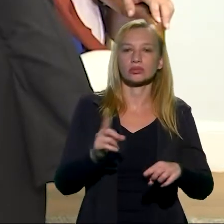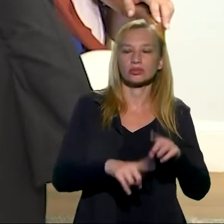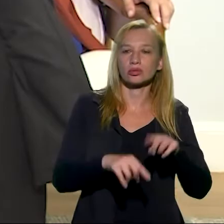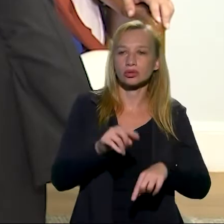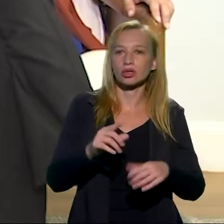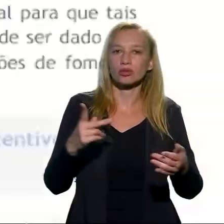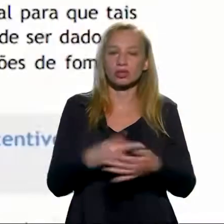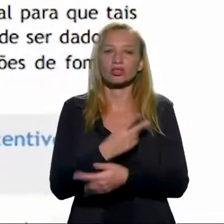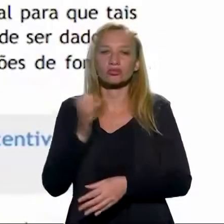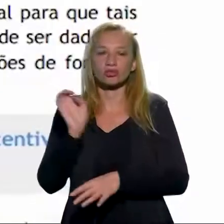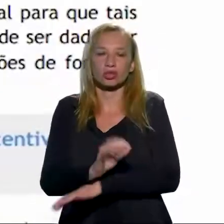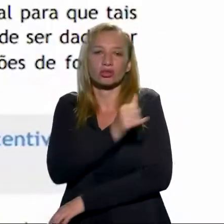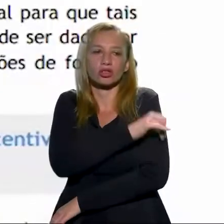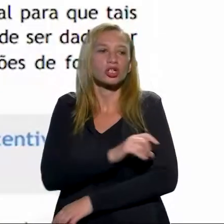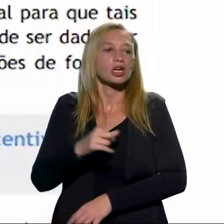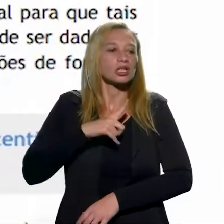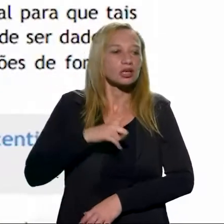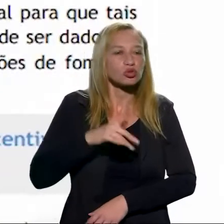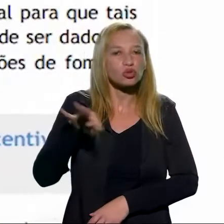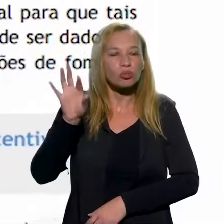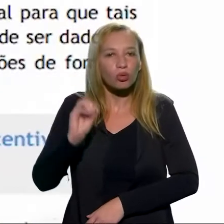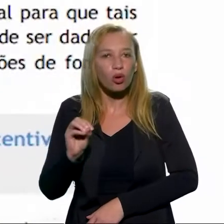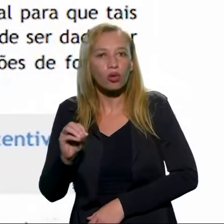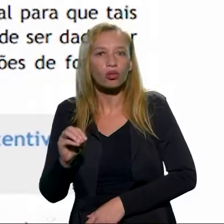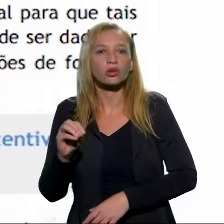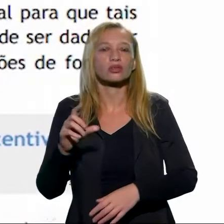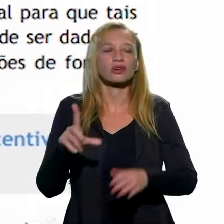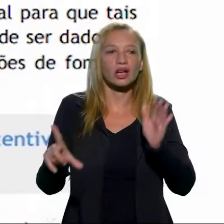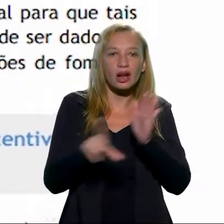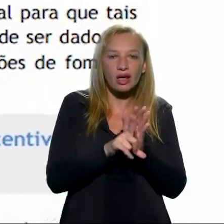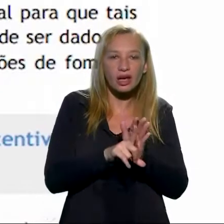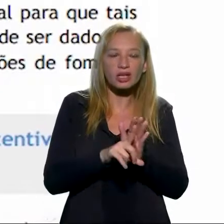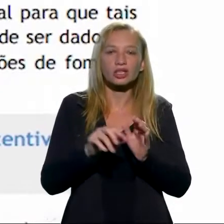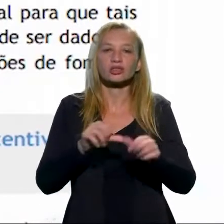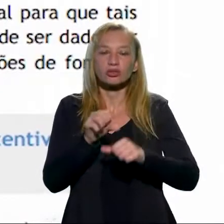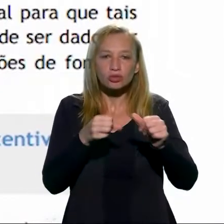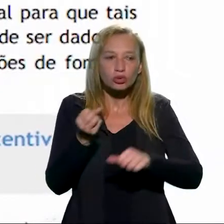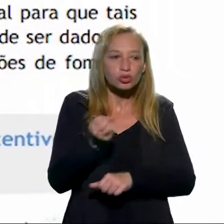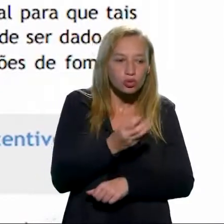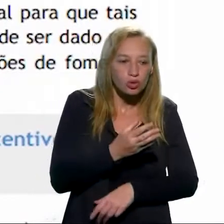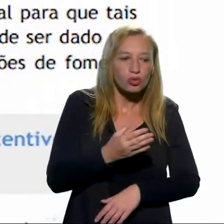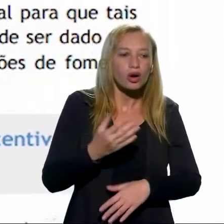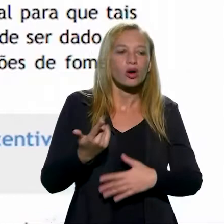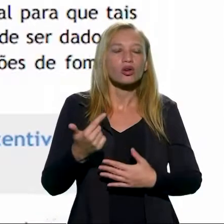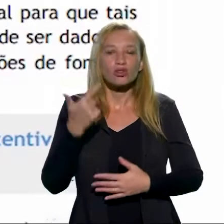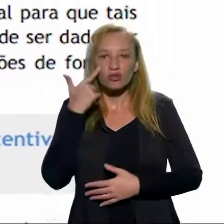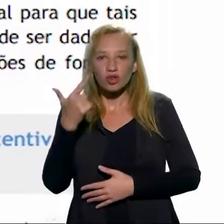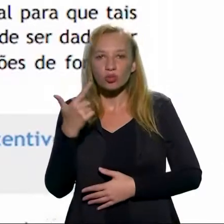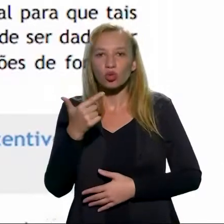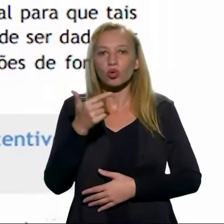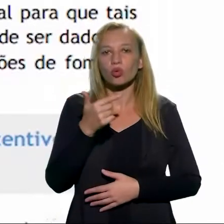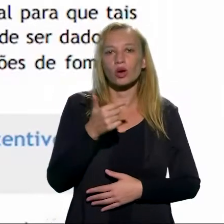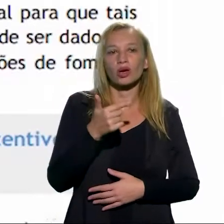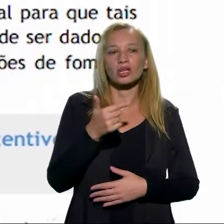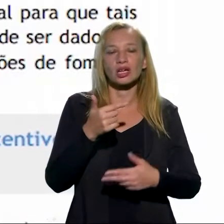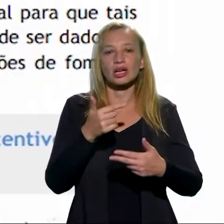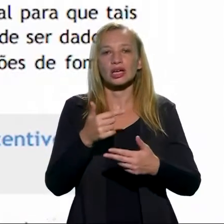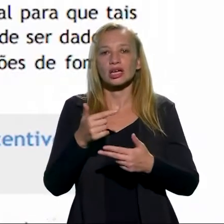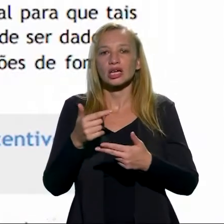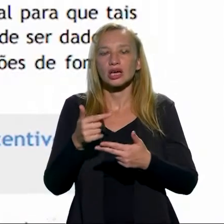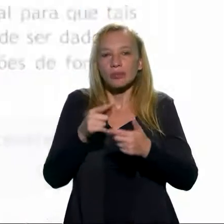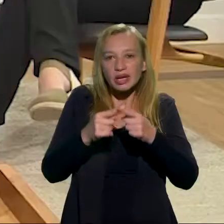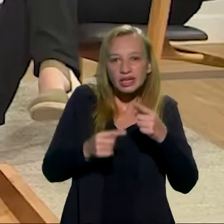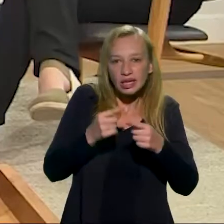estado do Rio de Janeiro? Na pesquisa a gente tem um bloco que fala sobre as leis de fomento à inovação e o que a gente vê é que 1/5 de